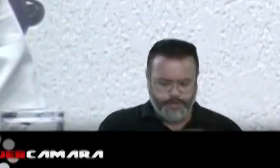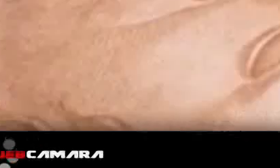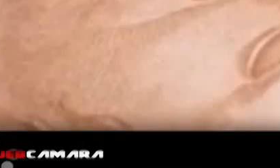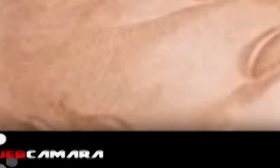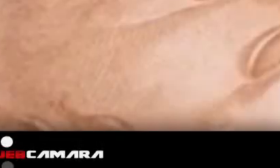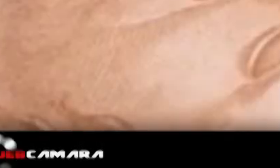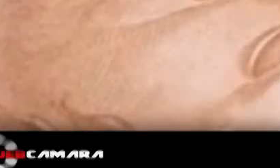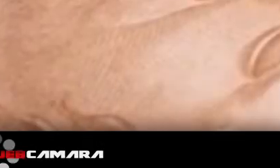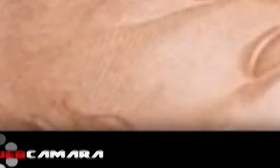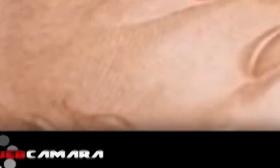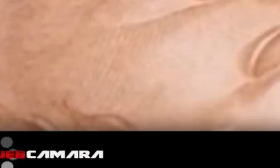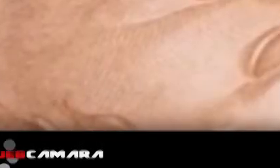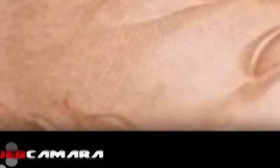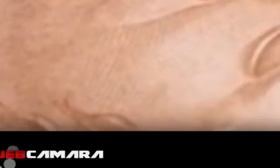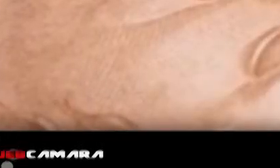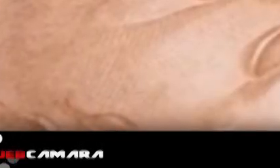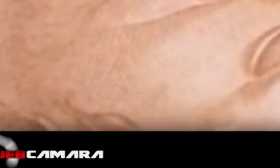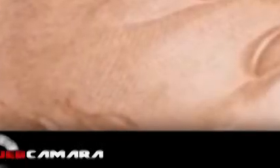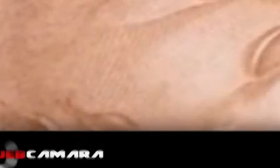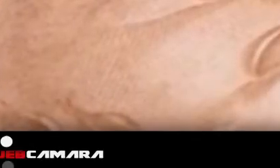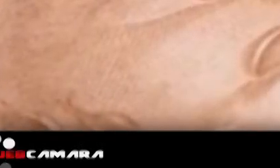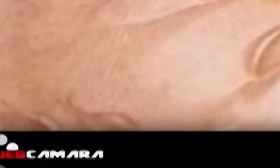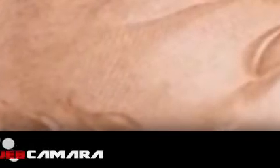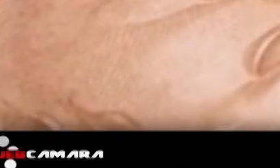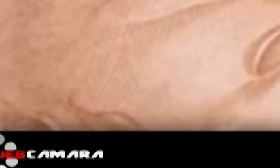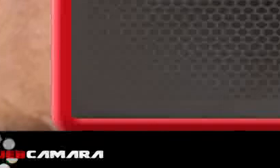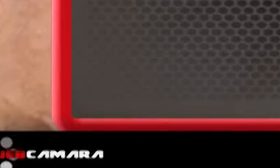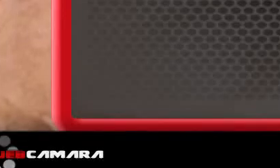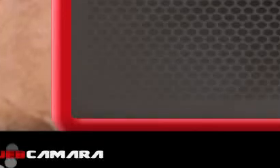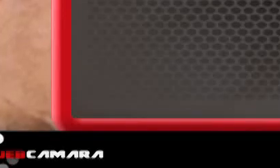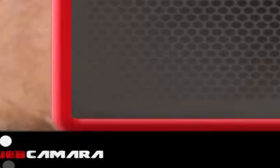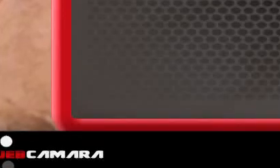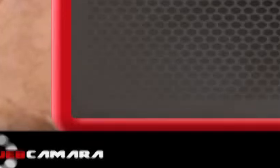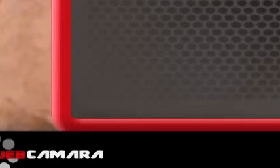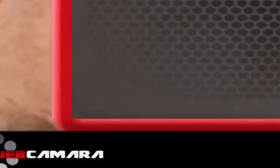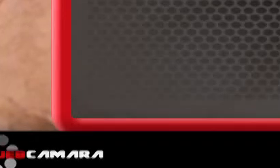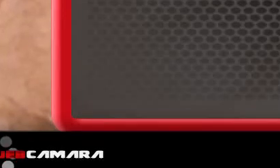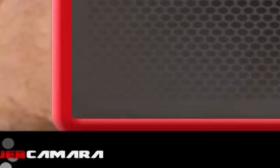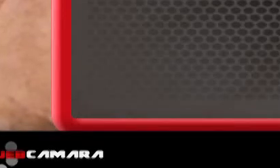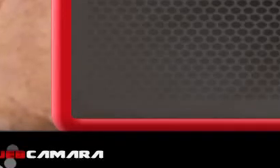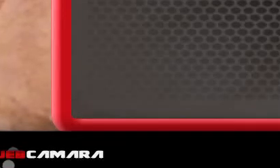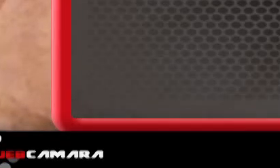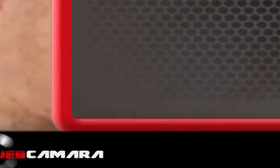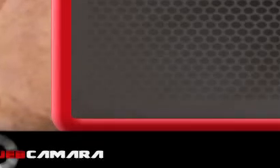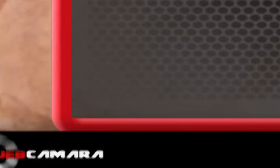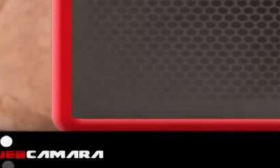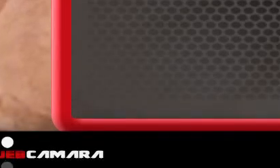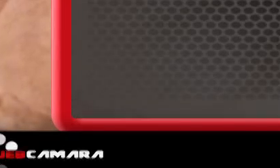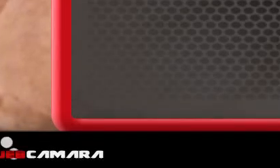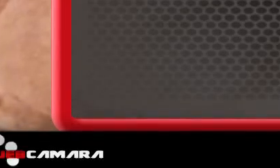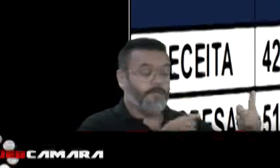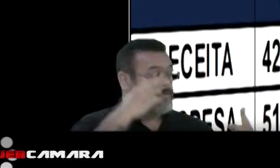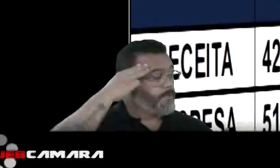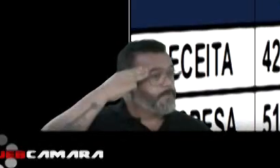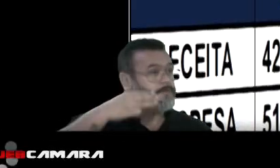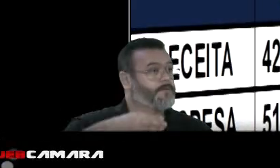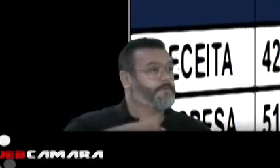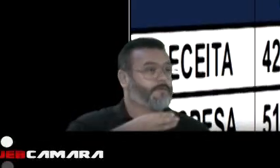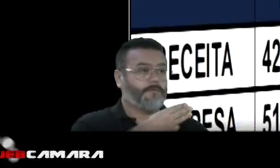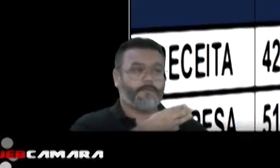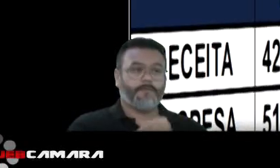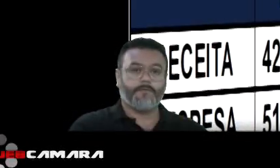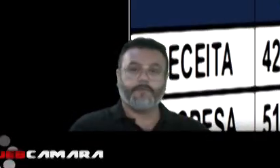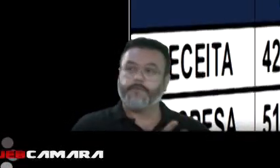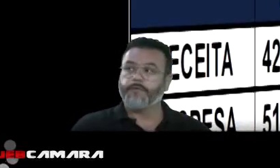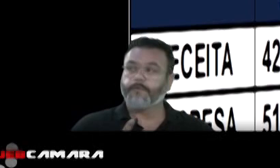Dentinho. O orçamento de 2022 do município previa a arrecadação de R$ 1,3 bilhão e despesas em igual valor. Durante a reunião,